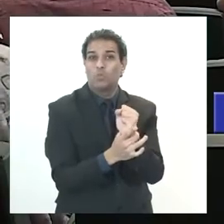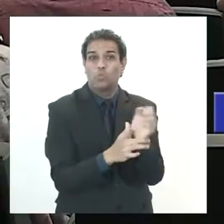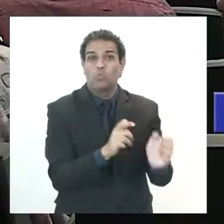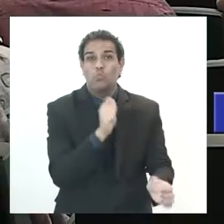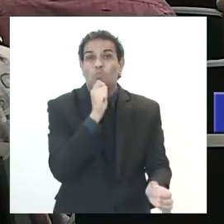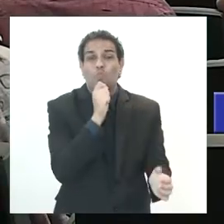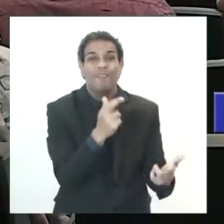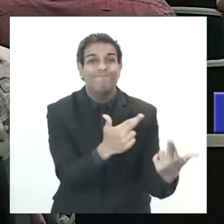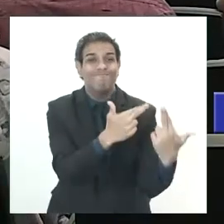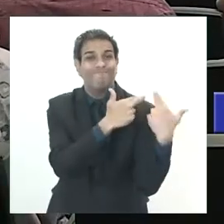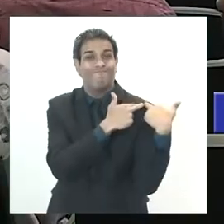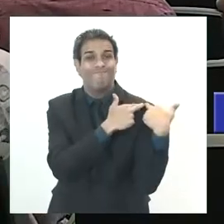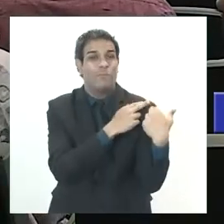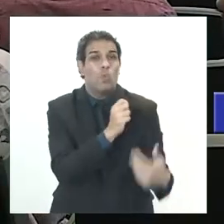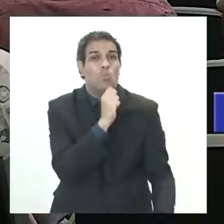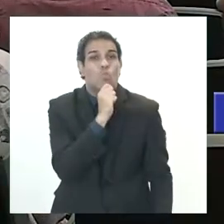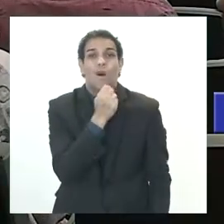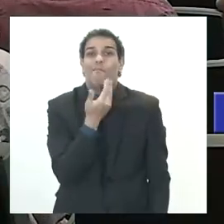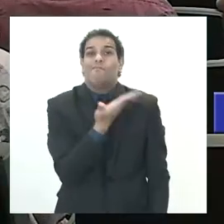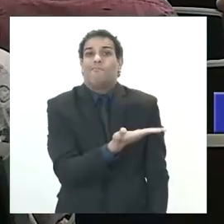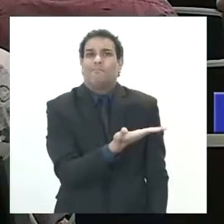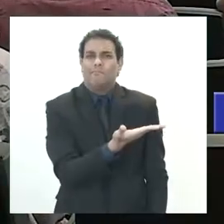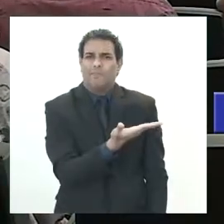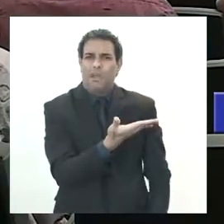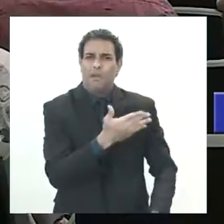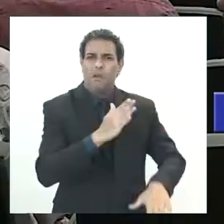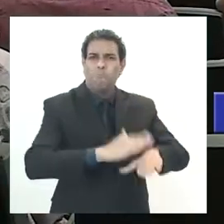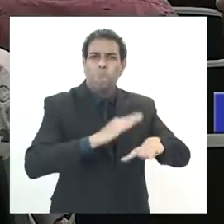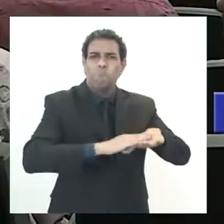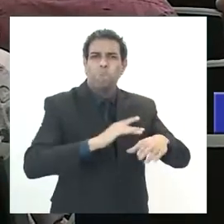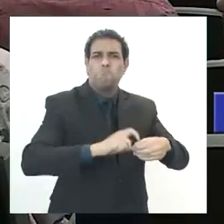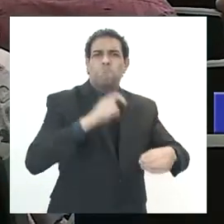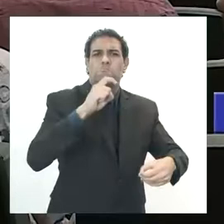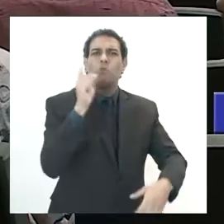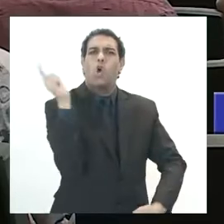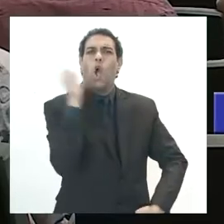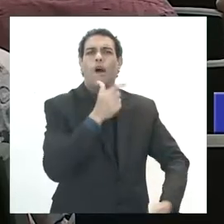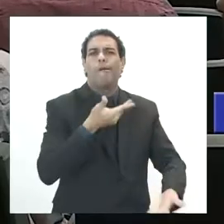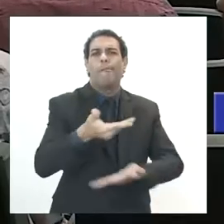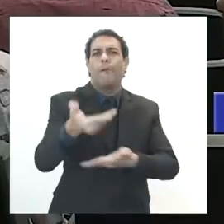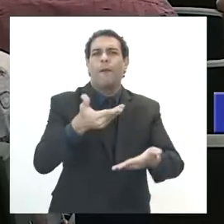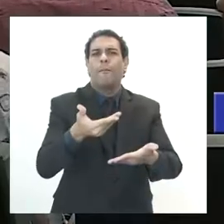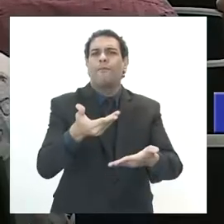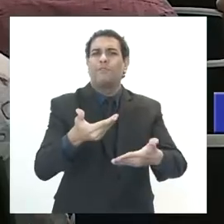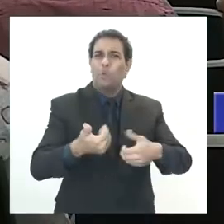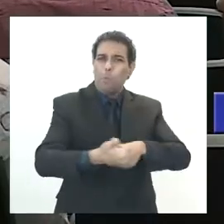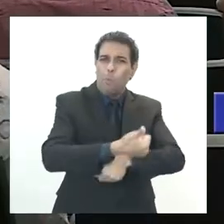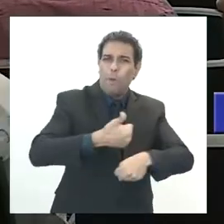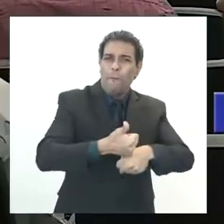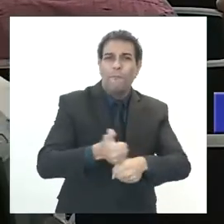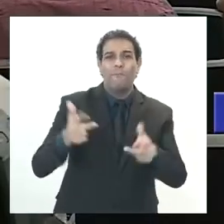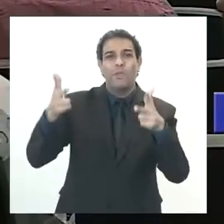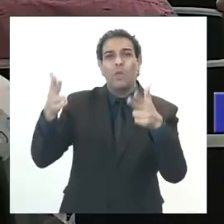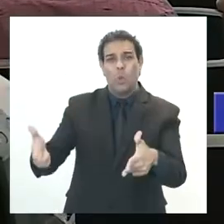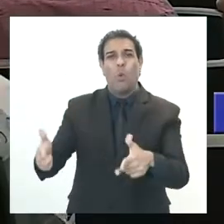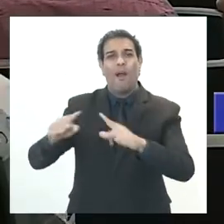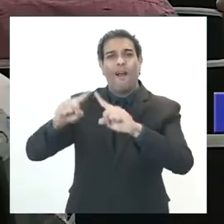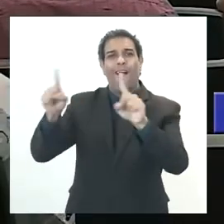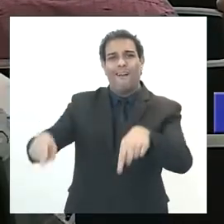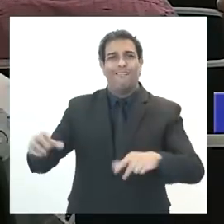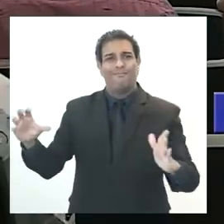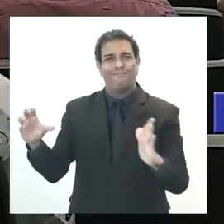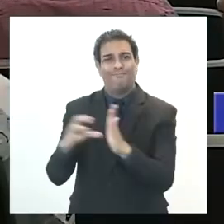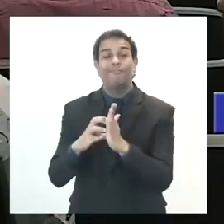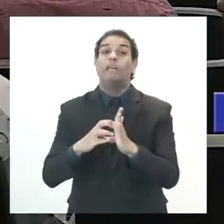e muito menos ele tem autonomia para prestar esse serviço como deveria então o perigo